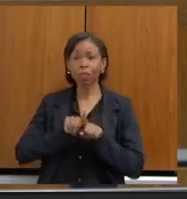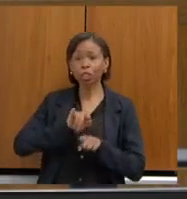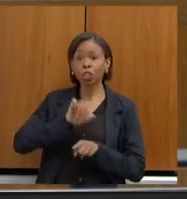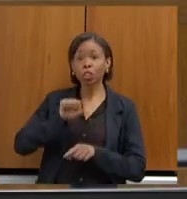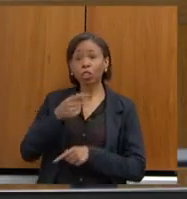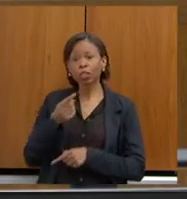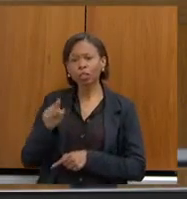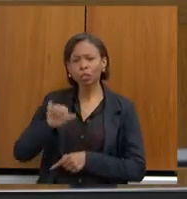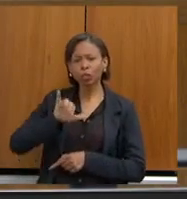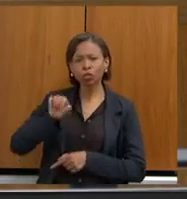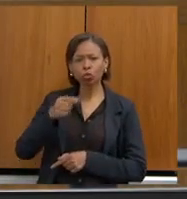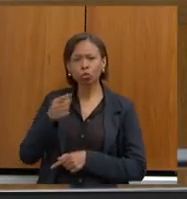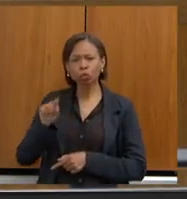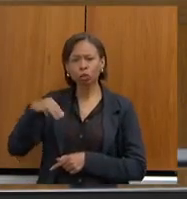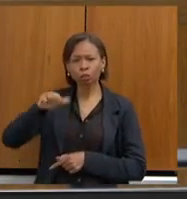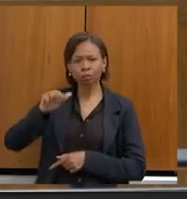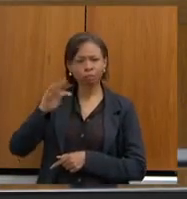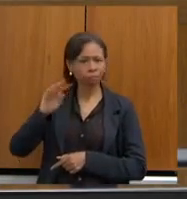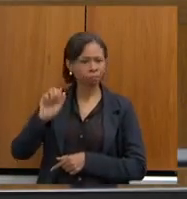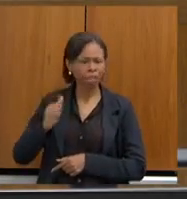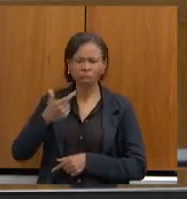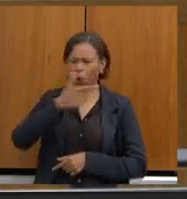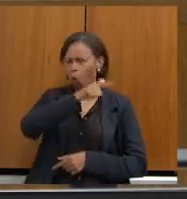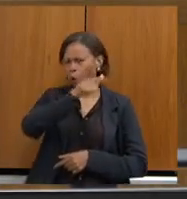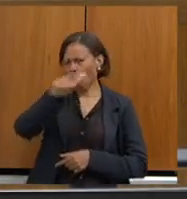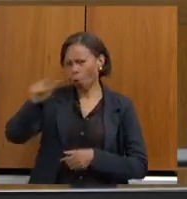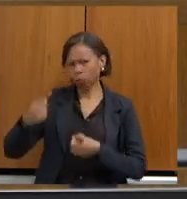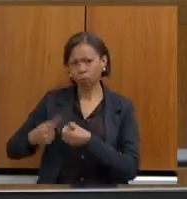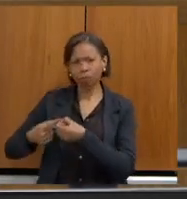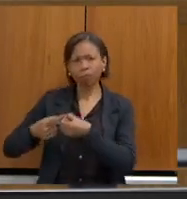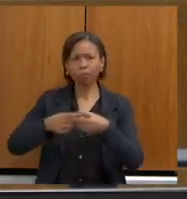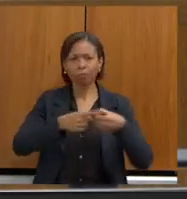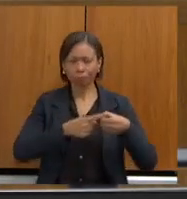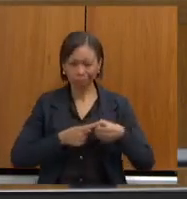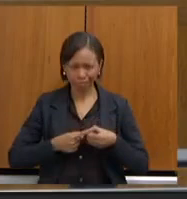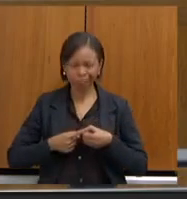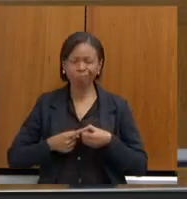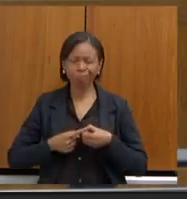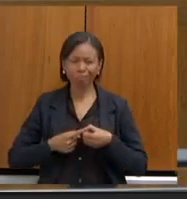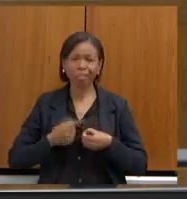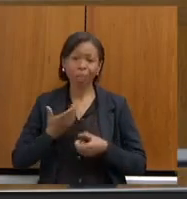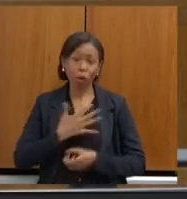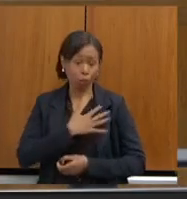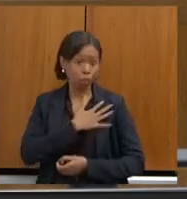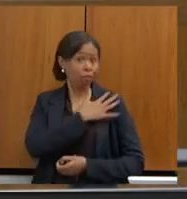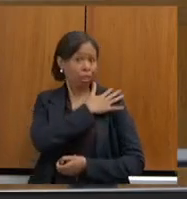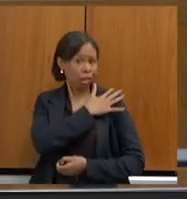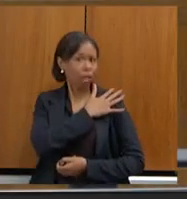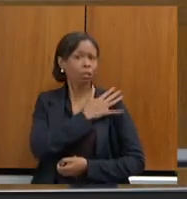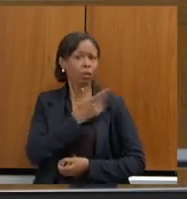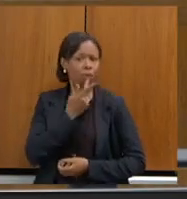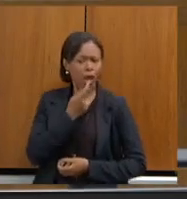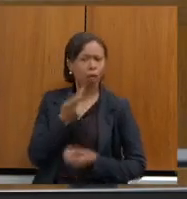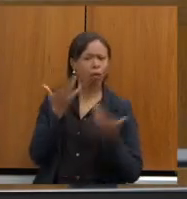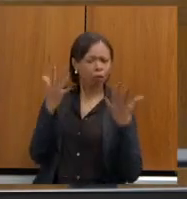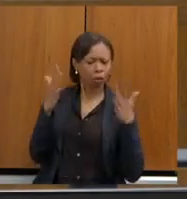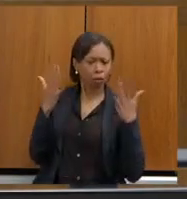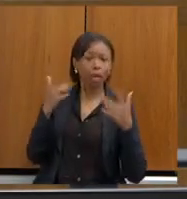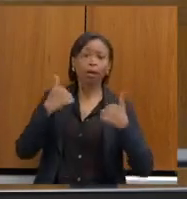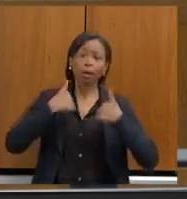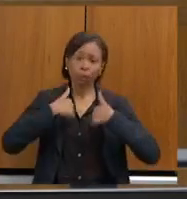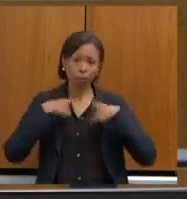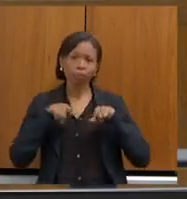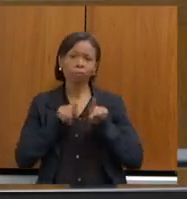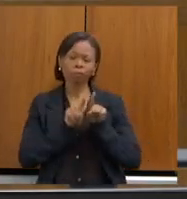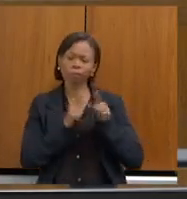teremos e outros municípios então quando o sargento faz esse voto de congratulação Eu também me rendo as